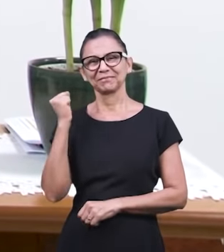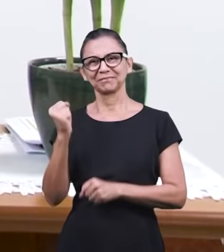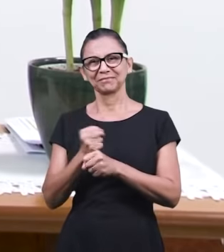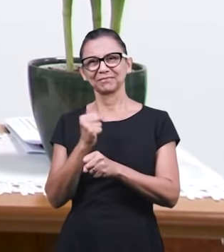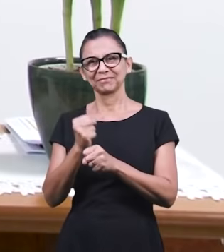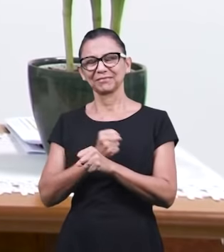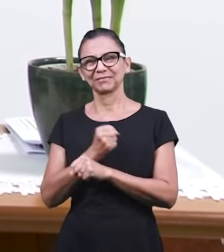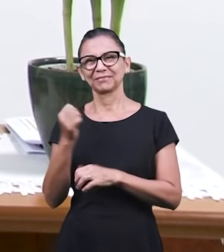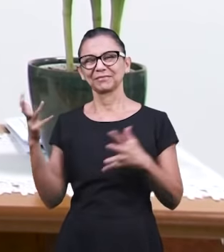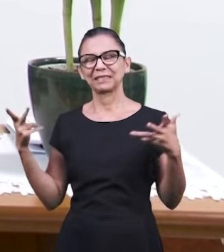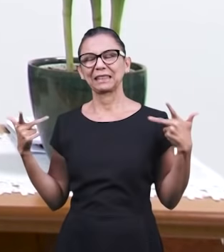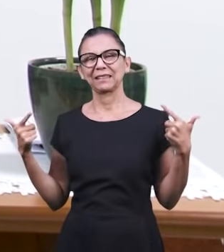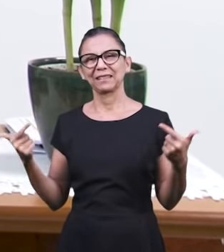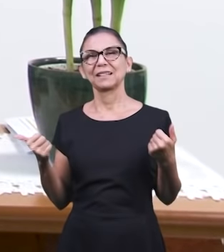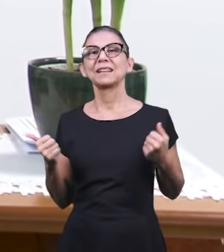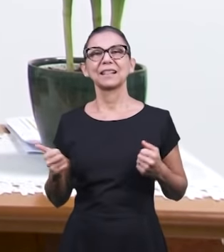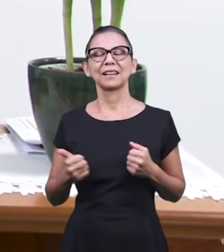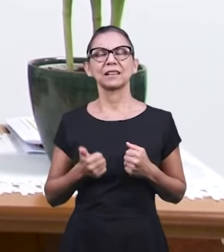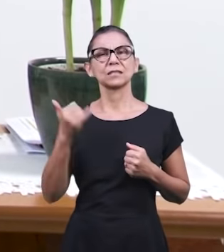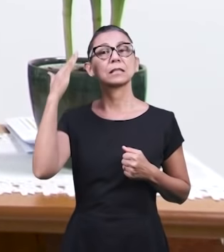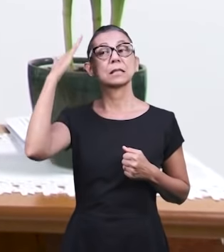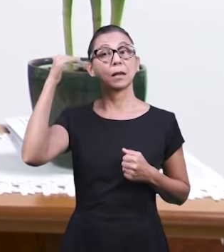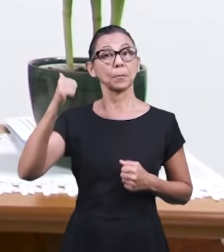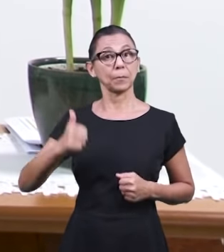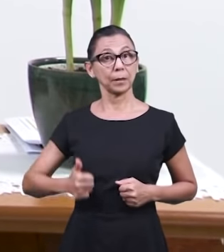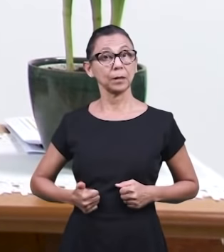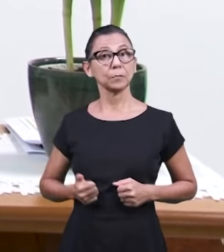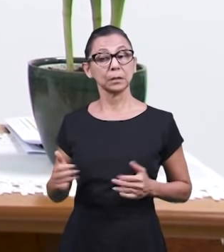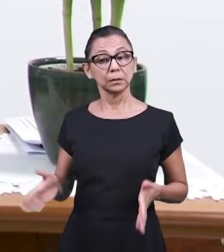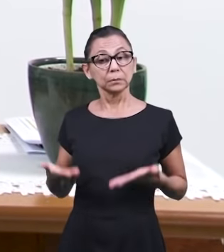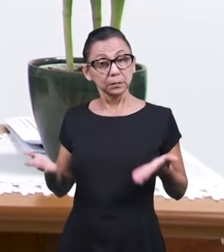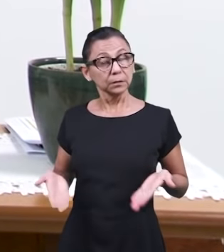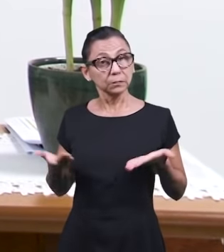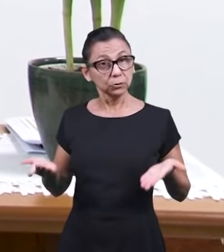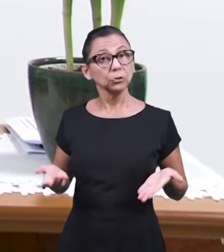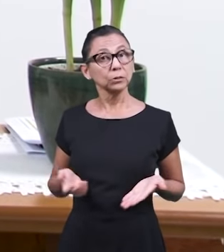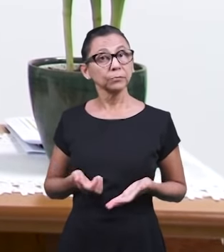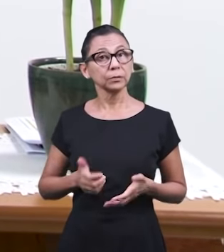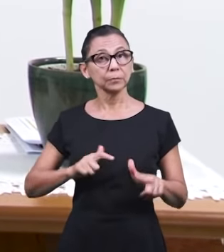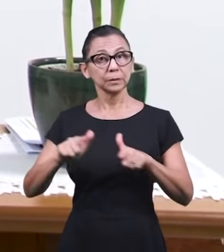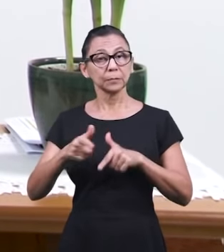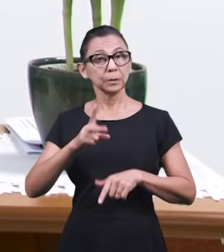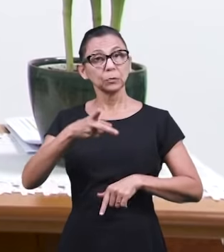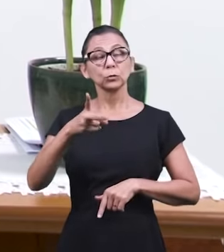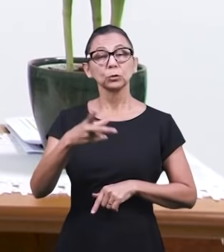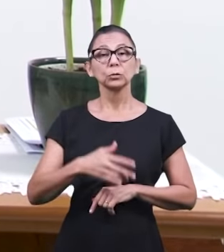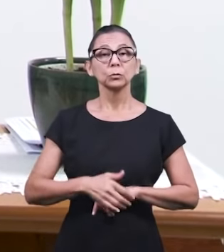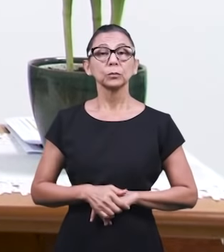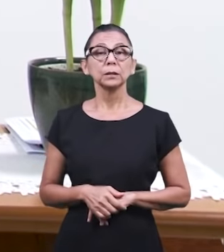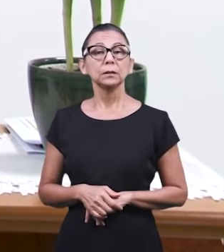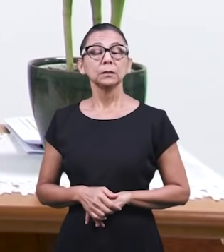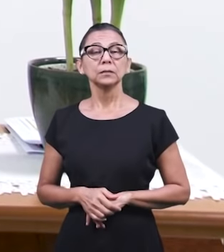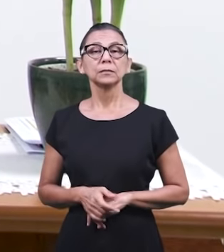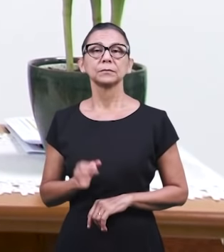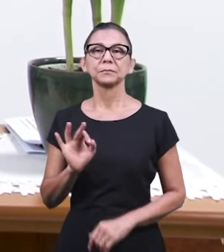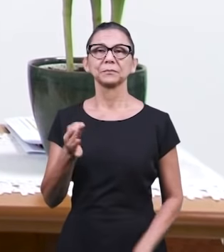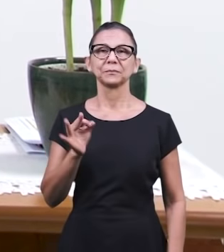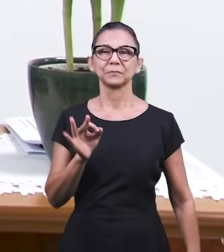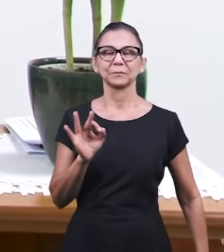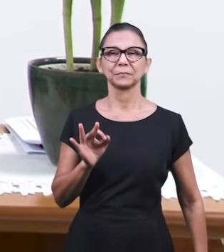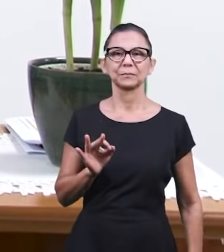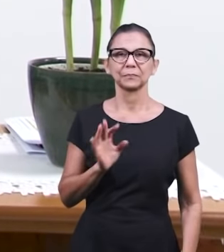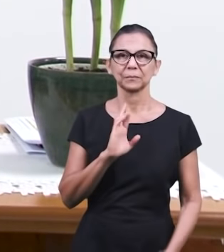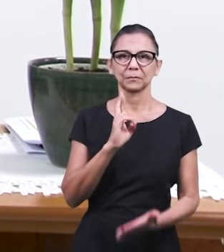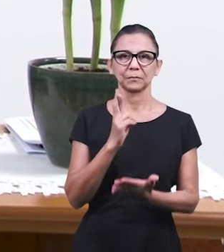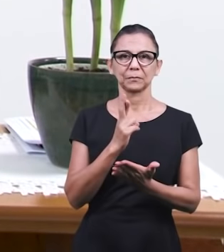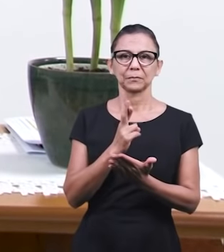gloriosa. Louvado seja o nome do Senhor. E nós sabemos que isso serve de incentivo para que este trabalho continue sendo feito. E